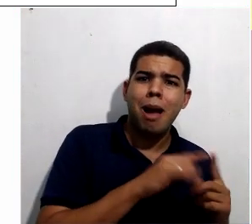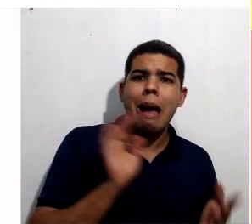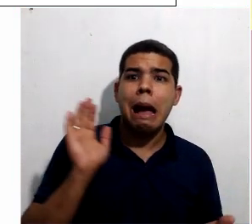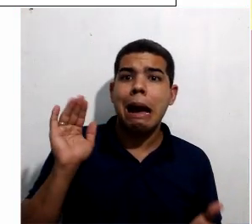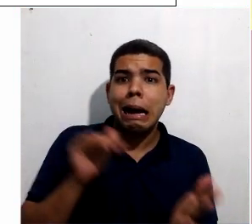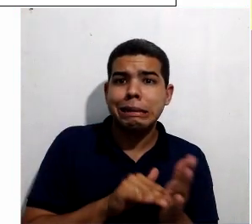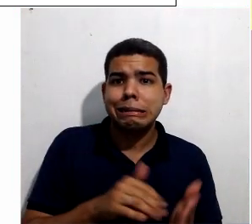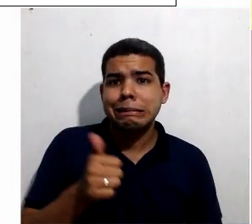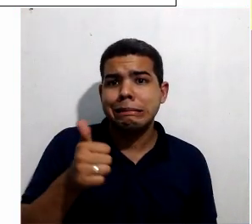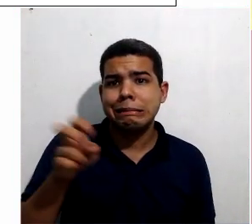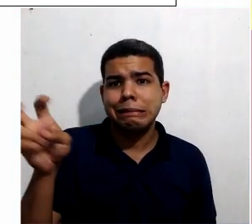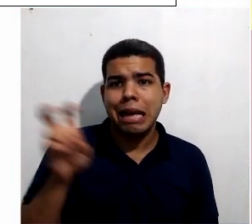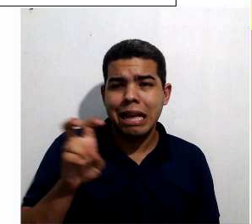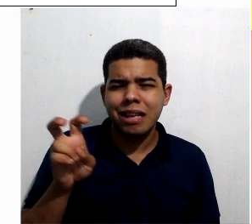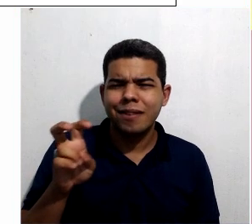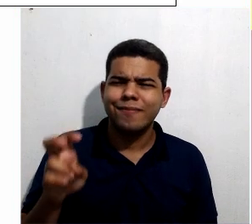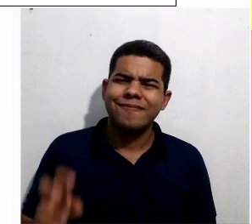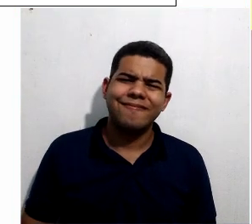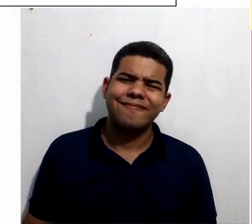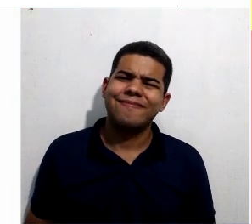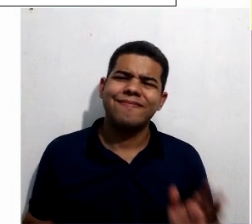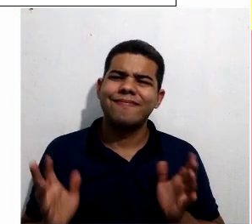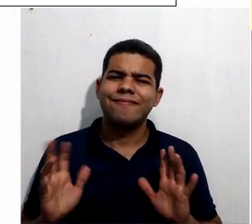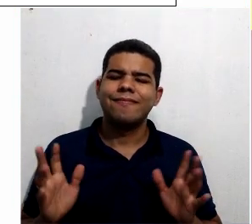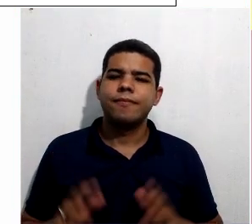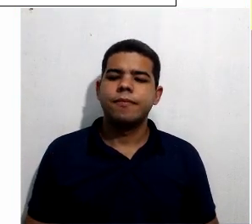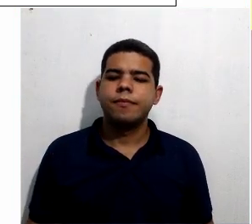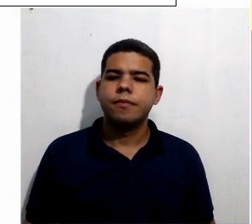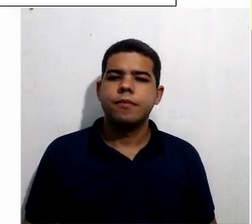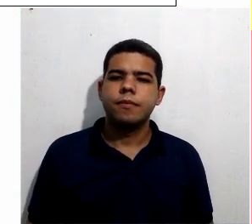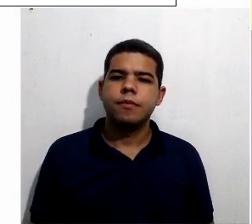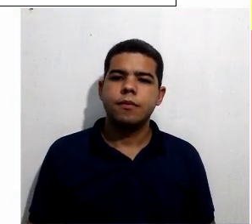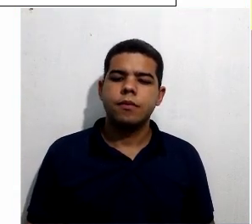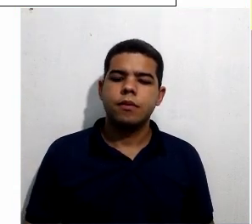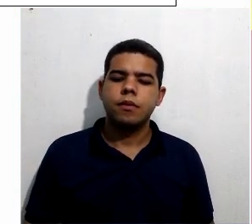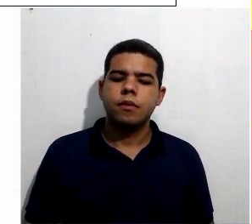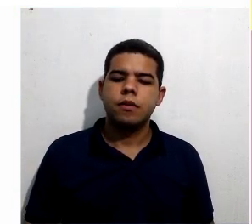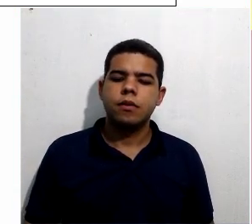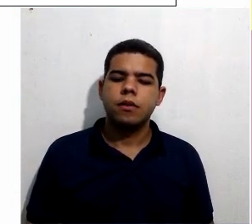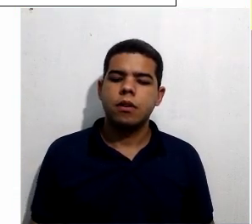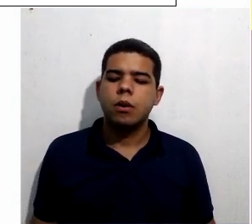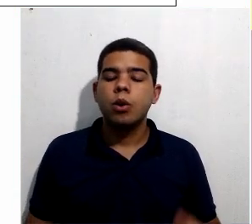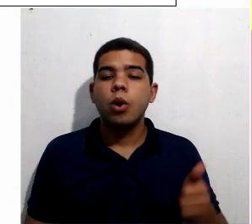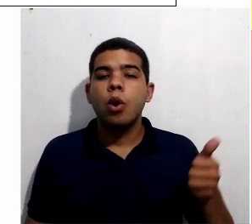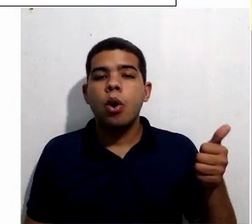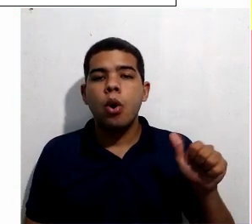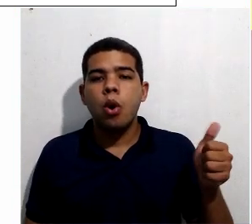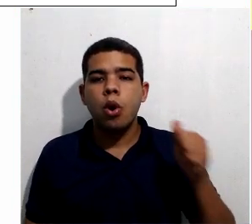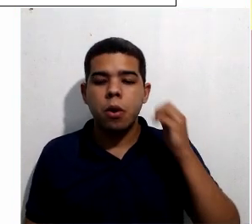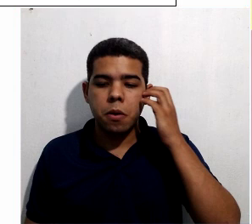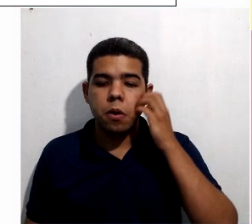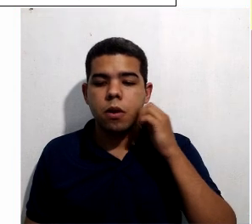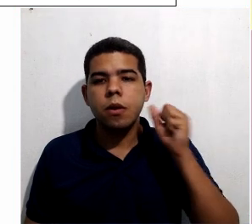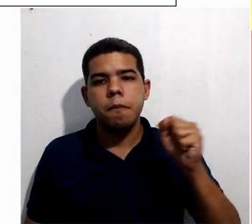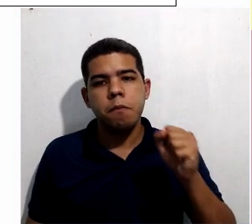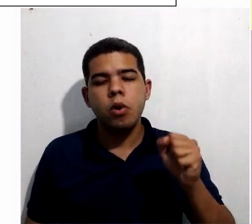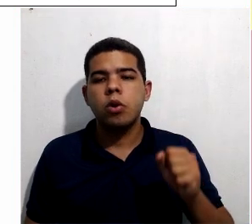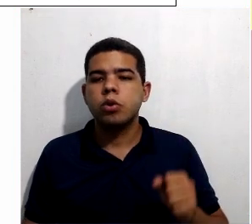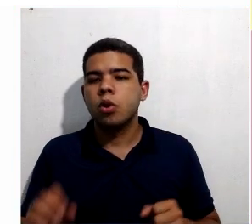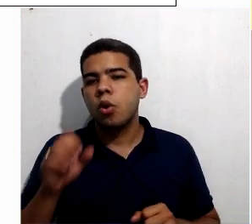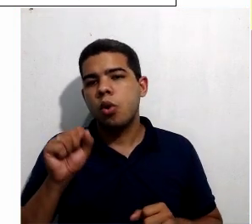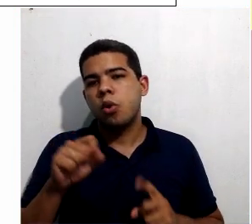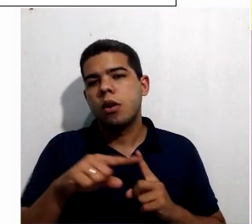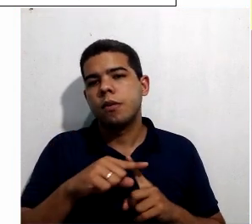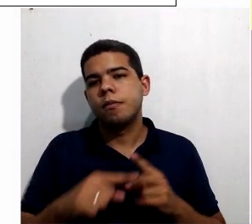até chegar na 15ª figura? Creio que não. Vamos observar aqui. Ó. Esse 11 ele pode ser escrito como 8